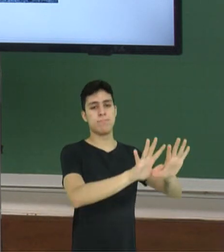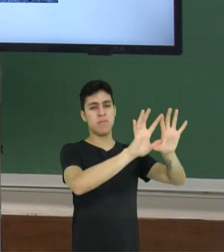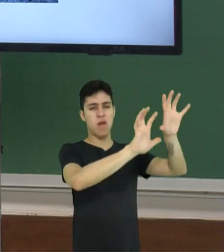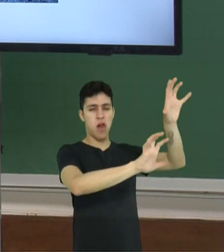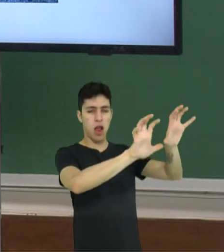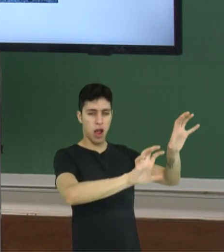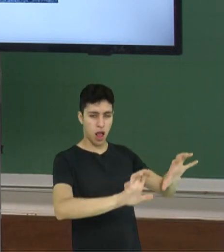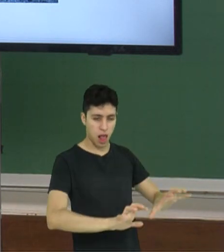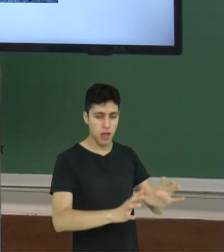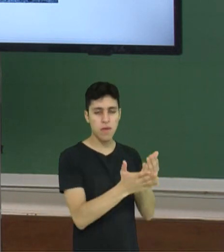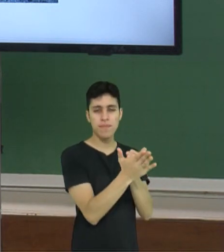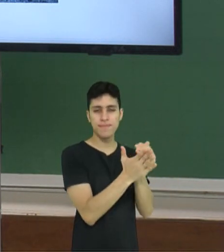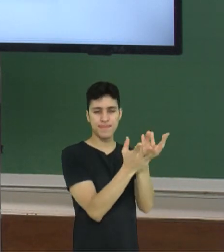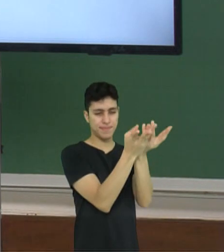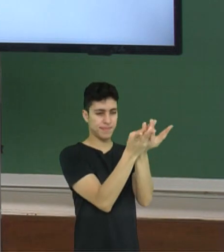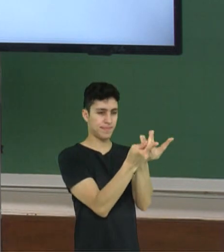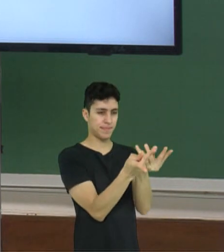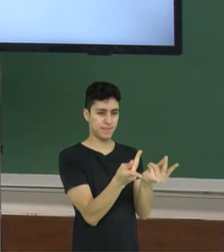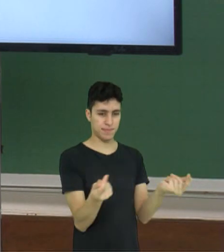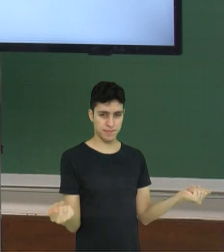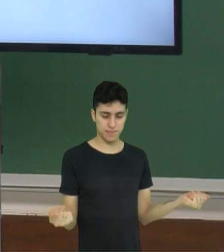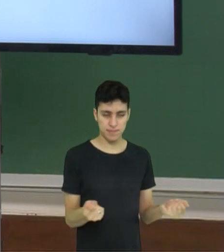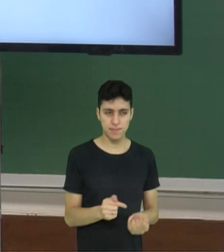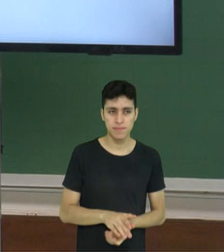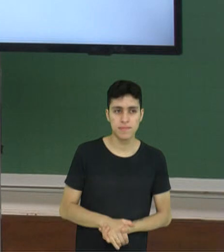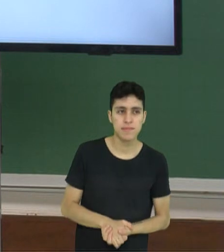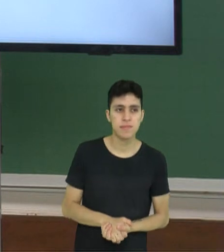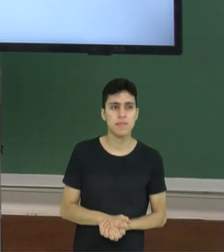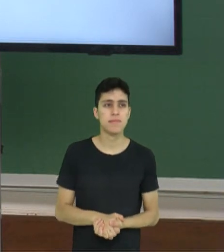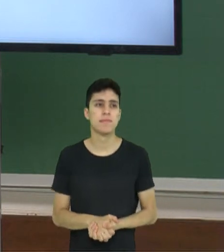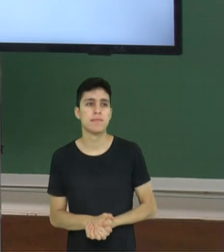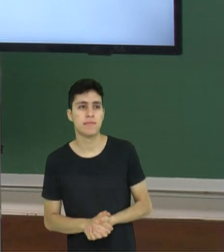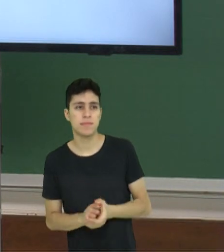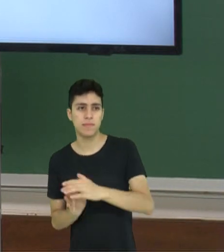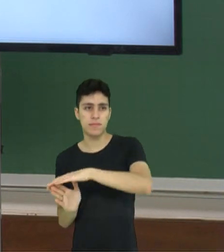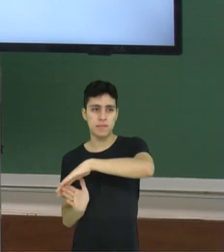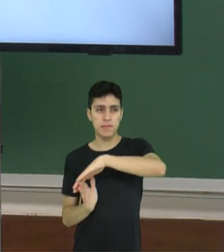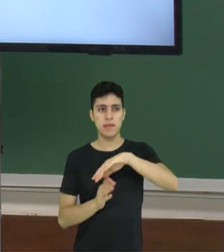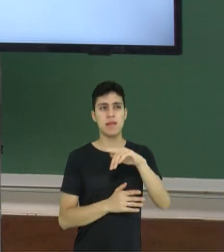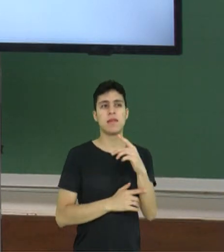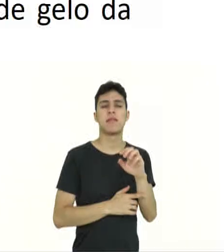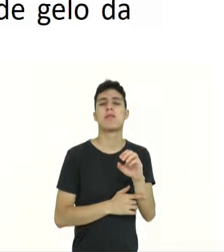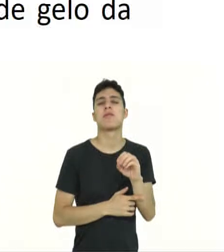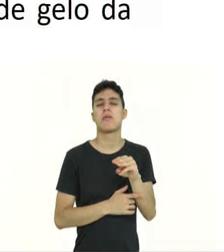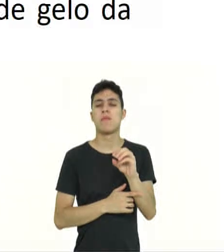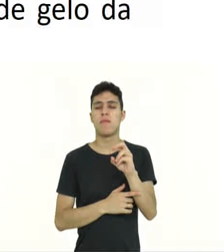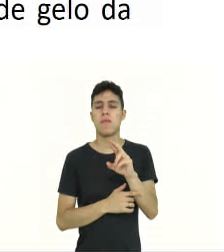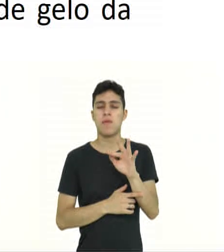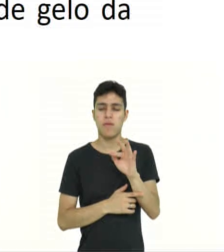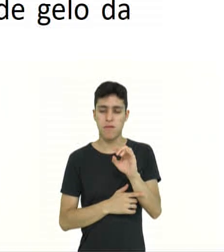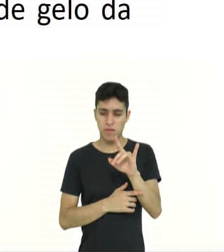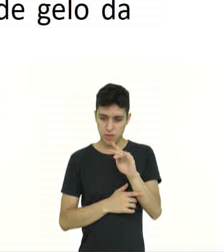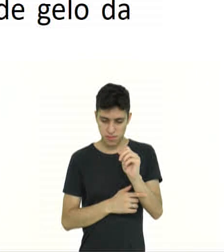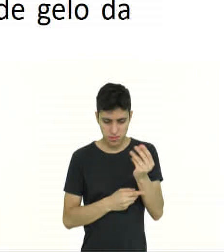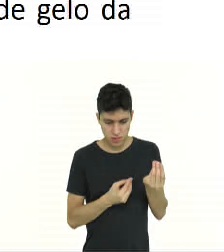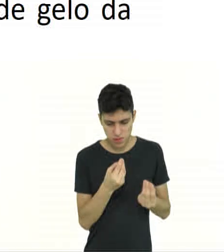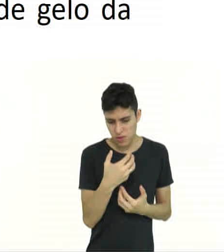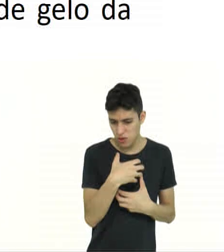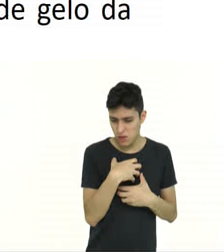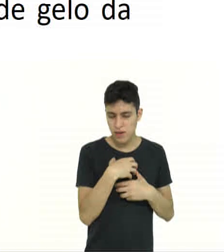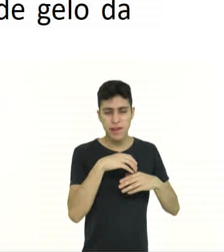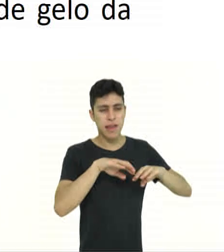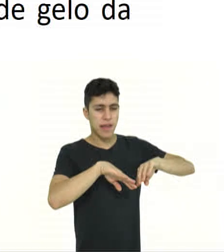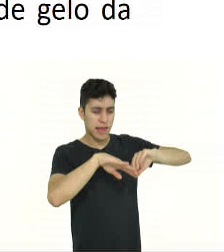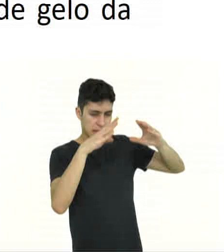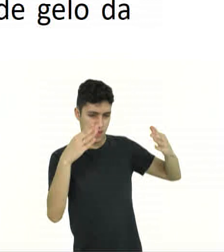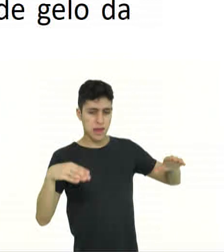o descolamento das placas aqui dos icebergs. Já a morfologia, falar um pouquinho do relevo, aí, ela é dividida em duas, né,